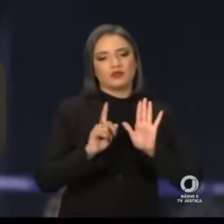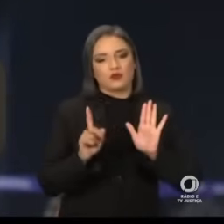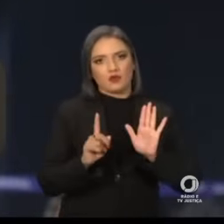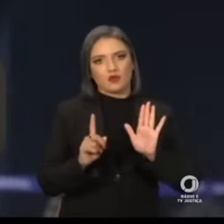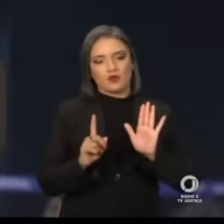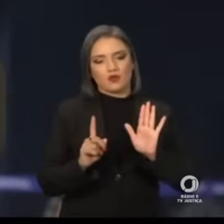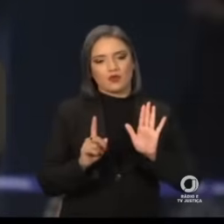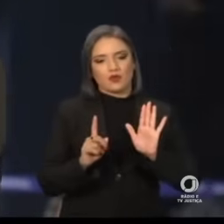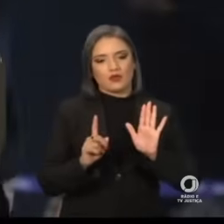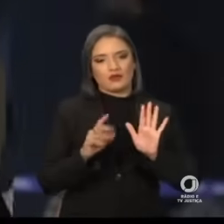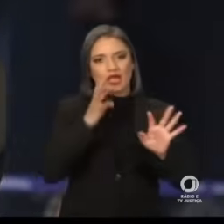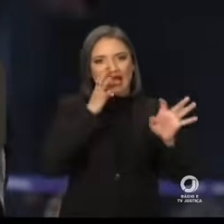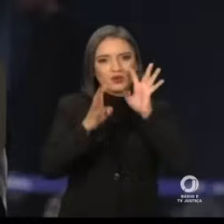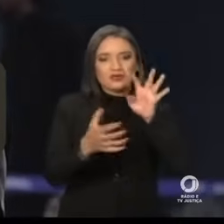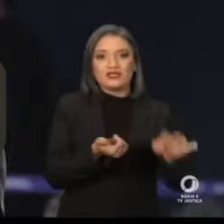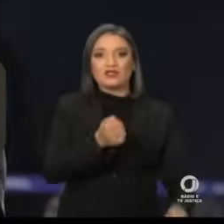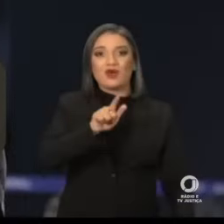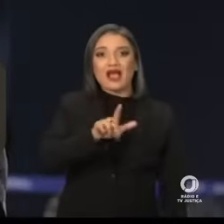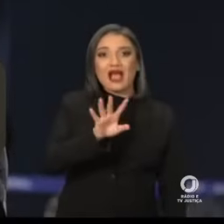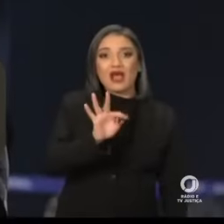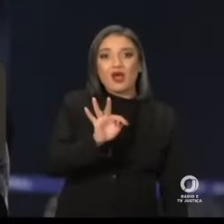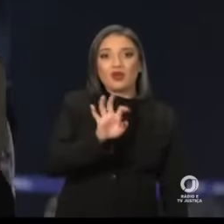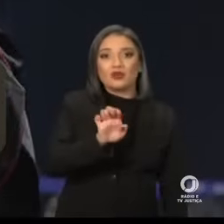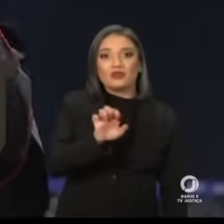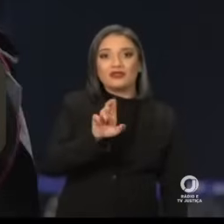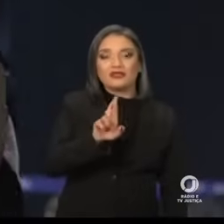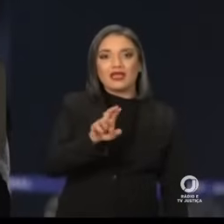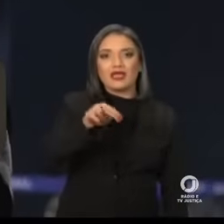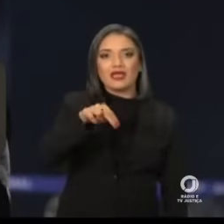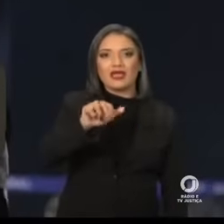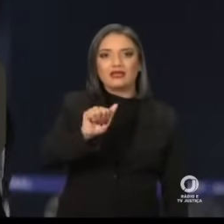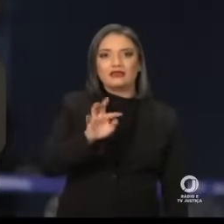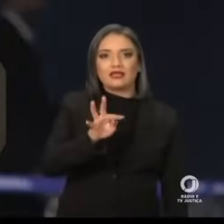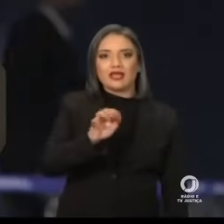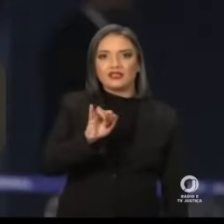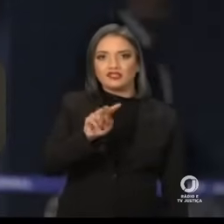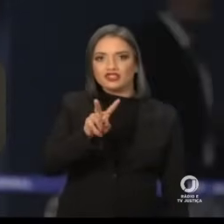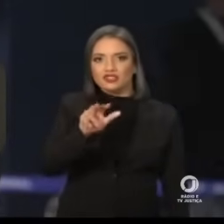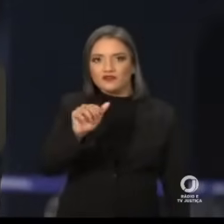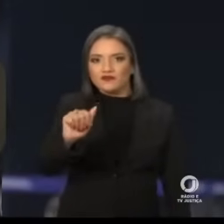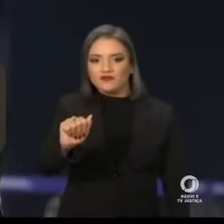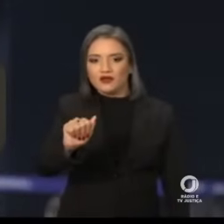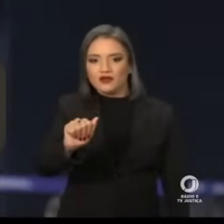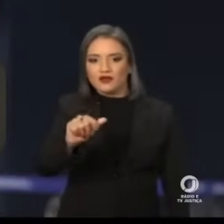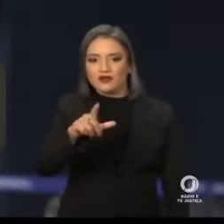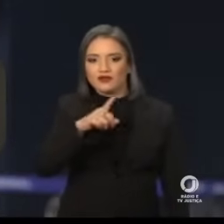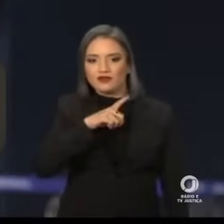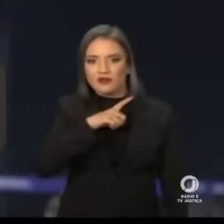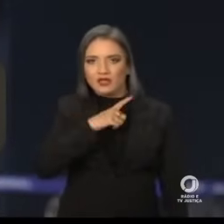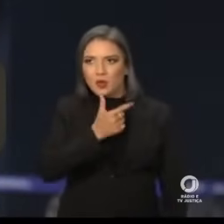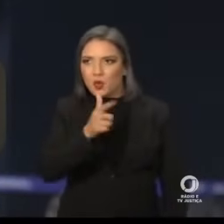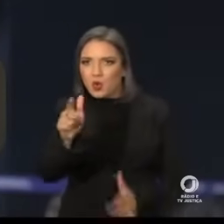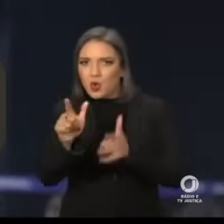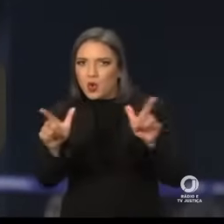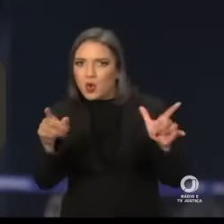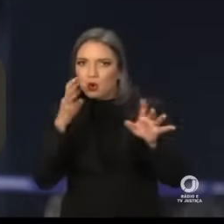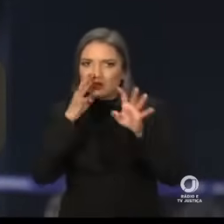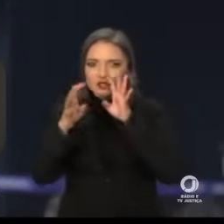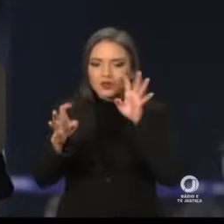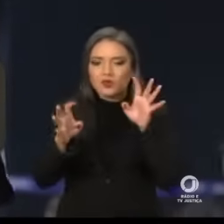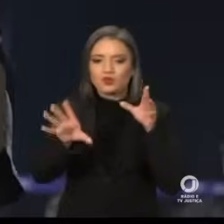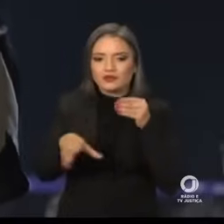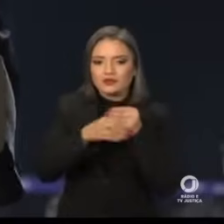alternativa. Deveria, mas não ocorre. O ponto aqui é que nós não temos uma denúncia alternativa, nós temos